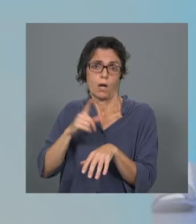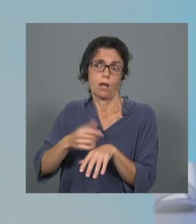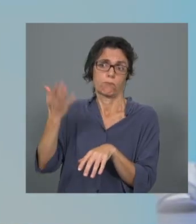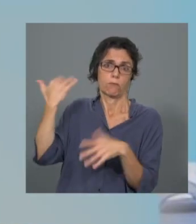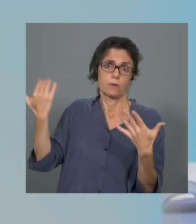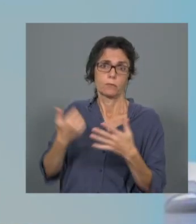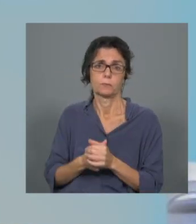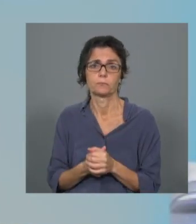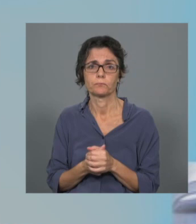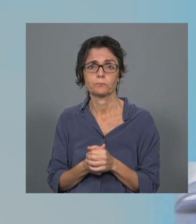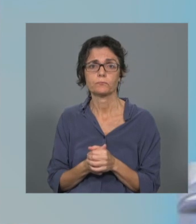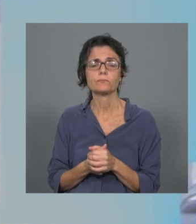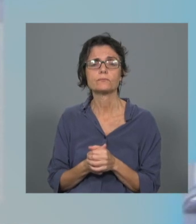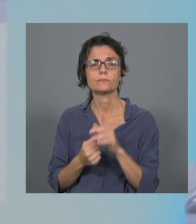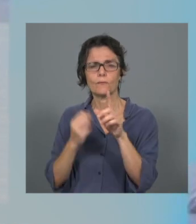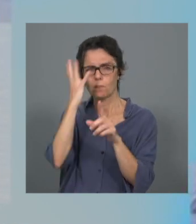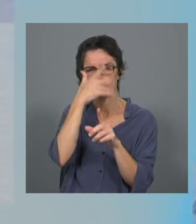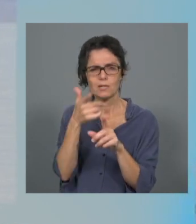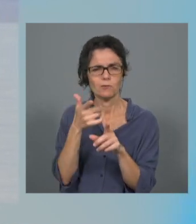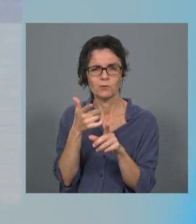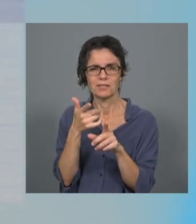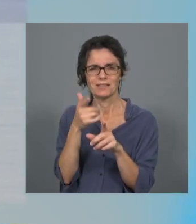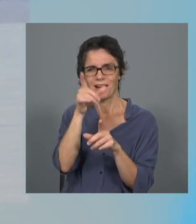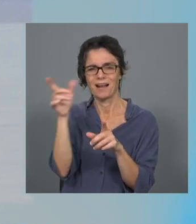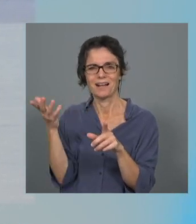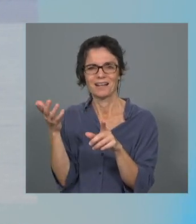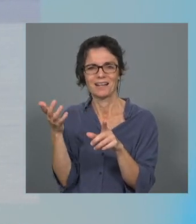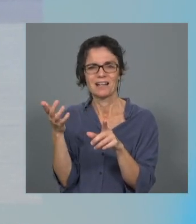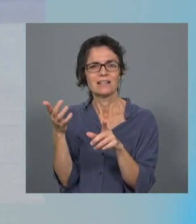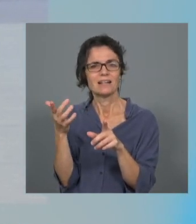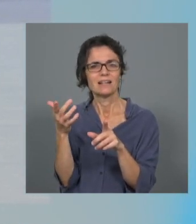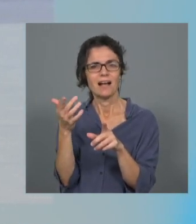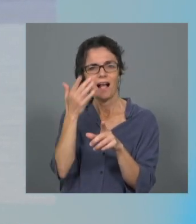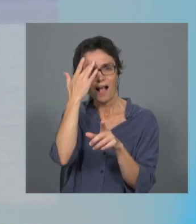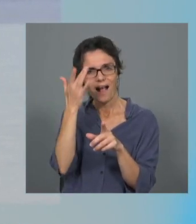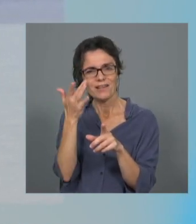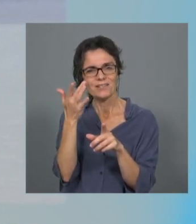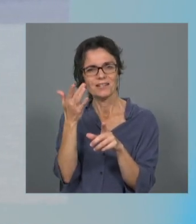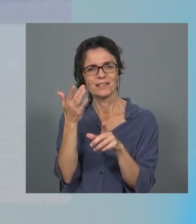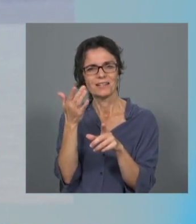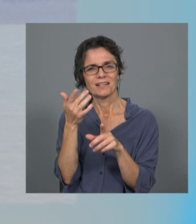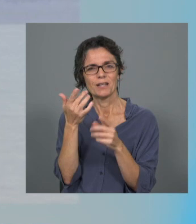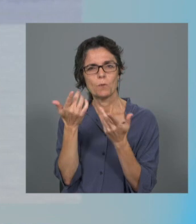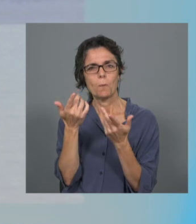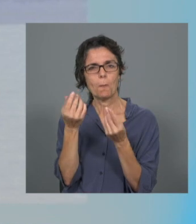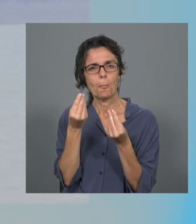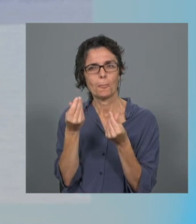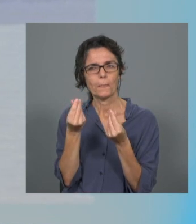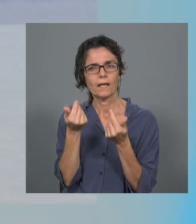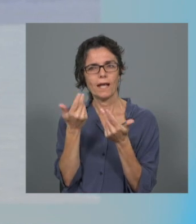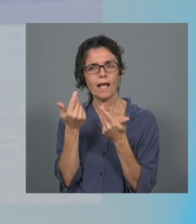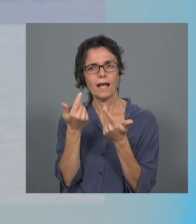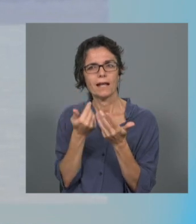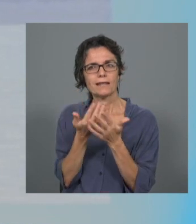também a participação em filmes com estas abordagens, estas temáticas, acaba por ser também sempre, de alguma forma, uma descoberta e